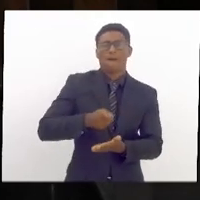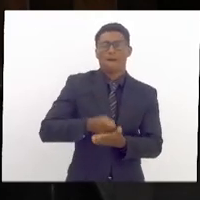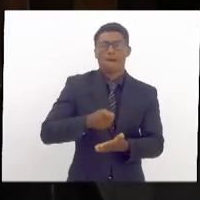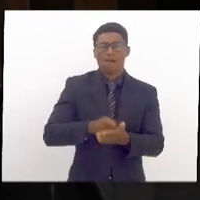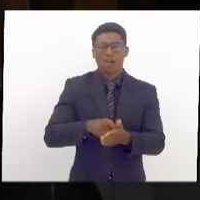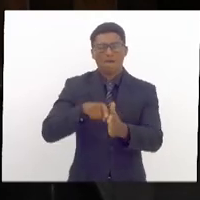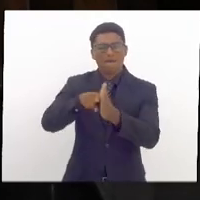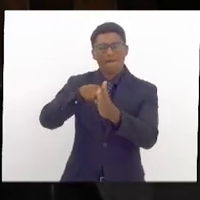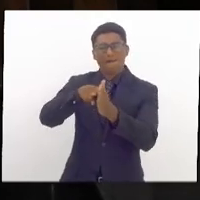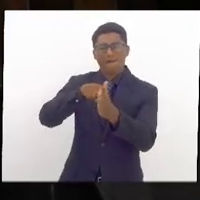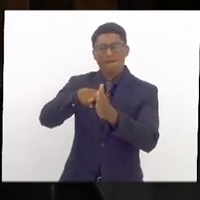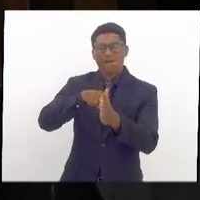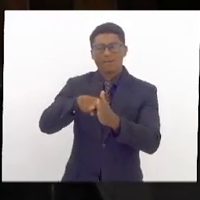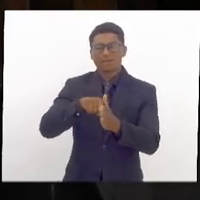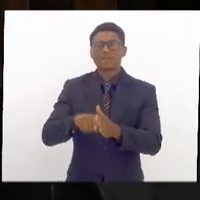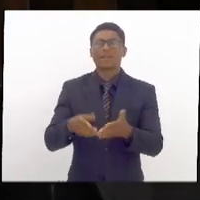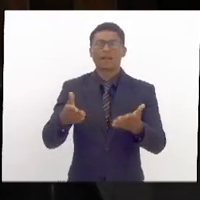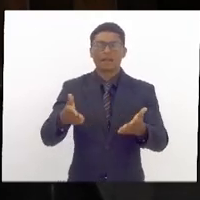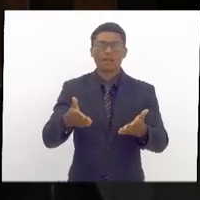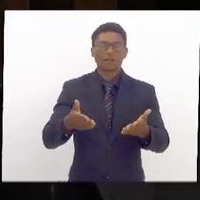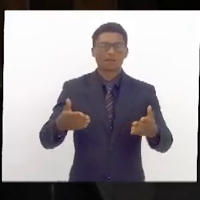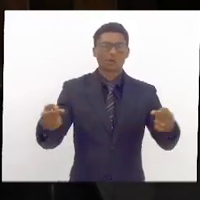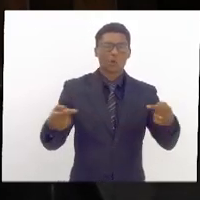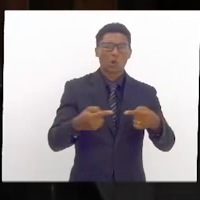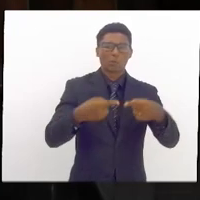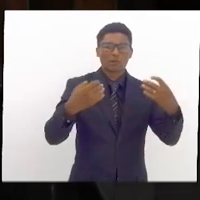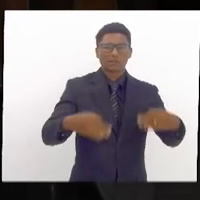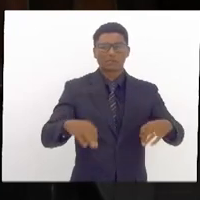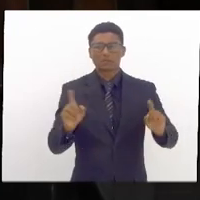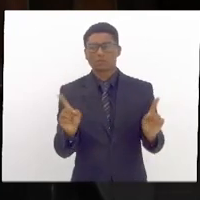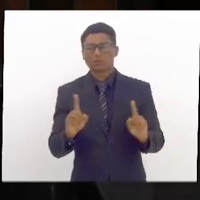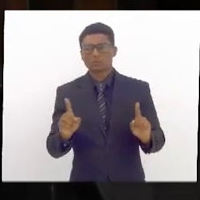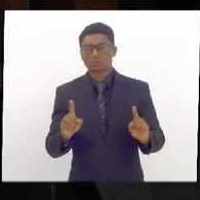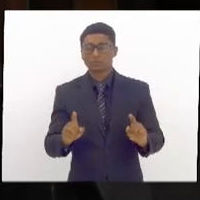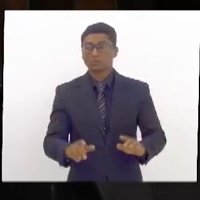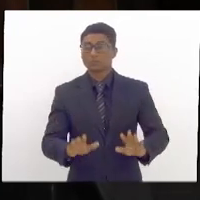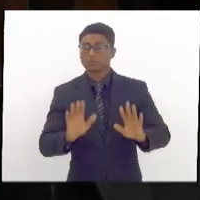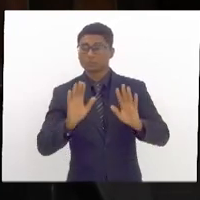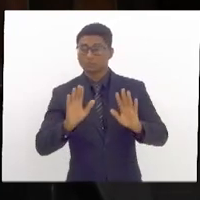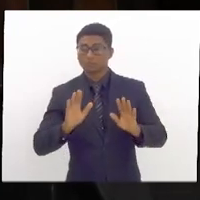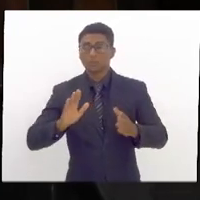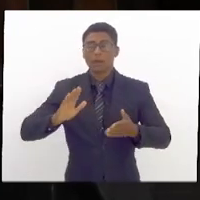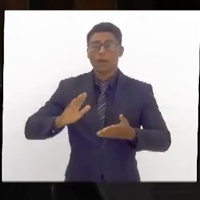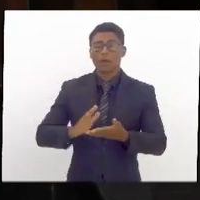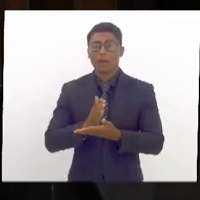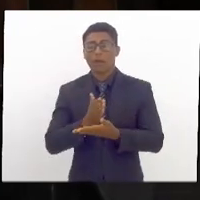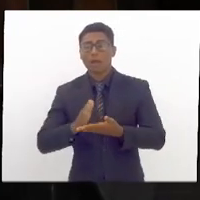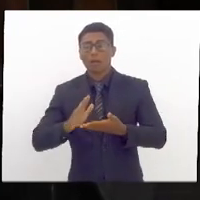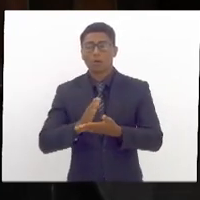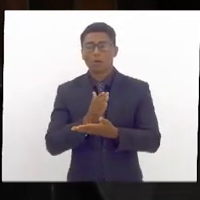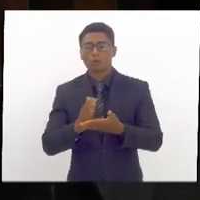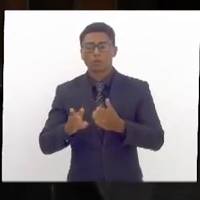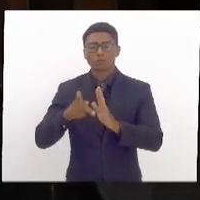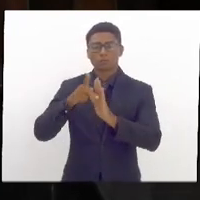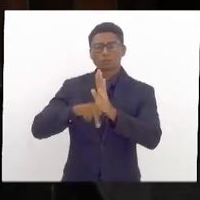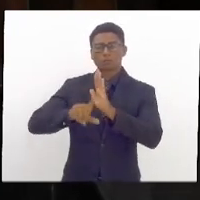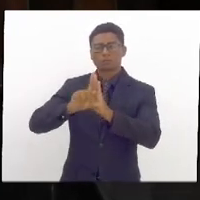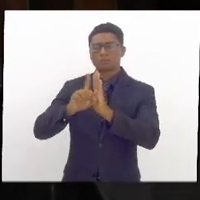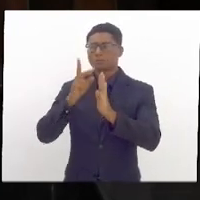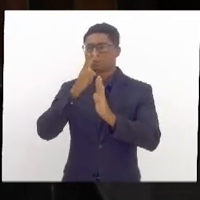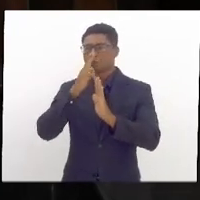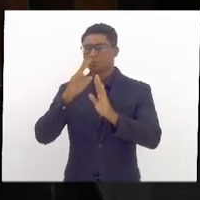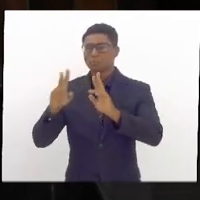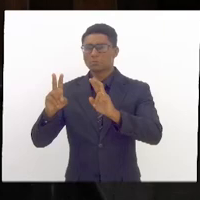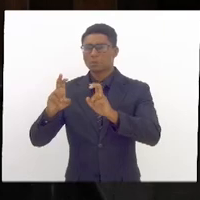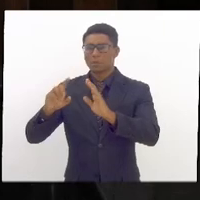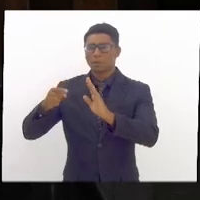na discussão sobre a legalidade, e nós não observamos em caso qualquer tipo de discussão mais aprofundada do tema, que